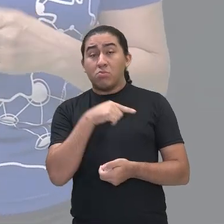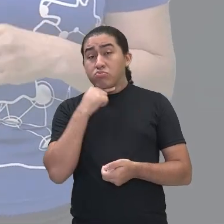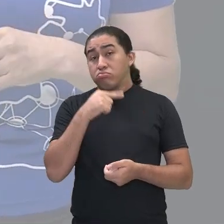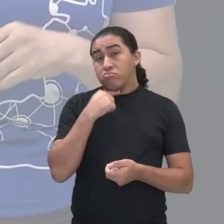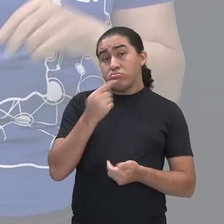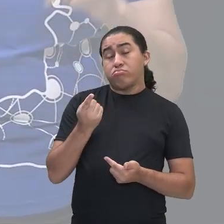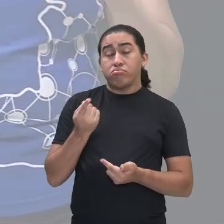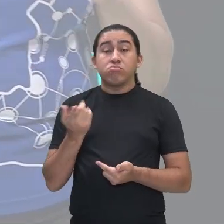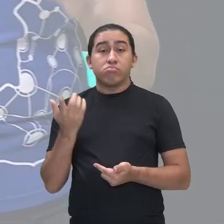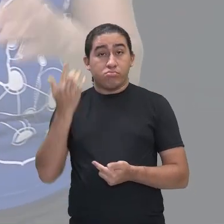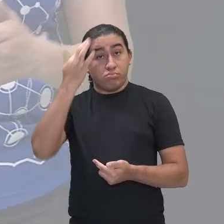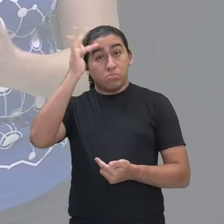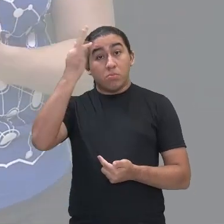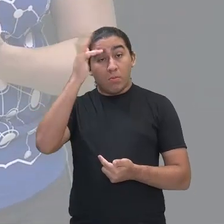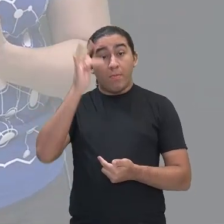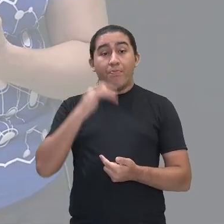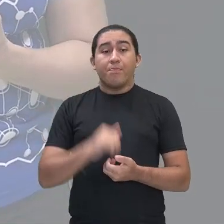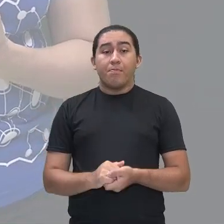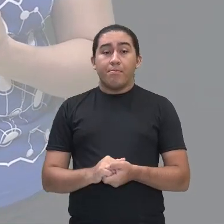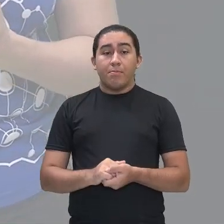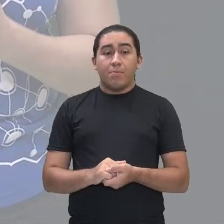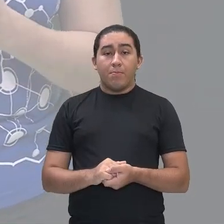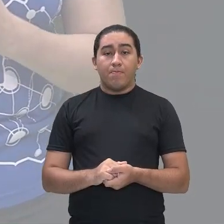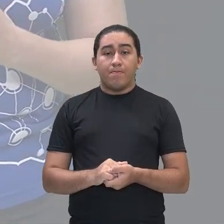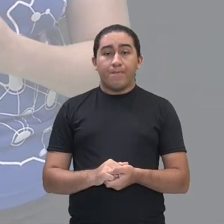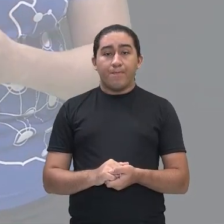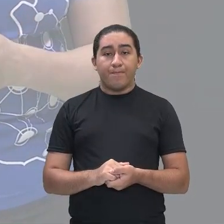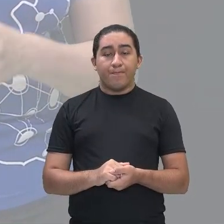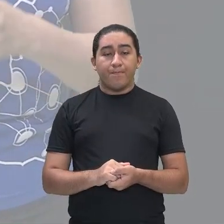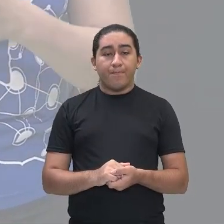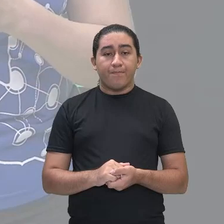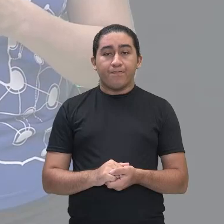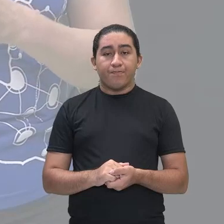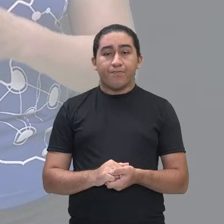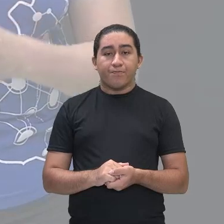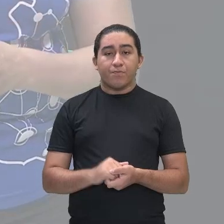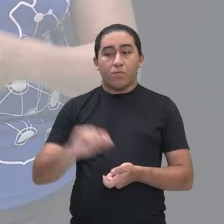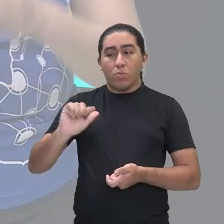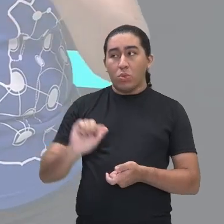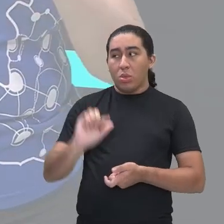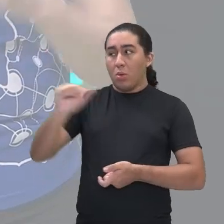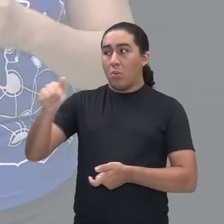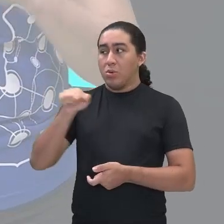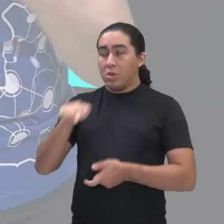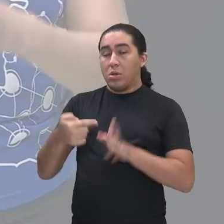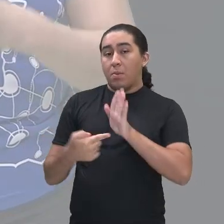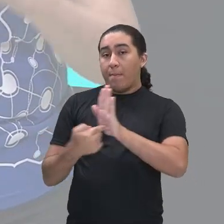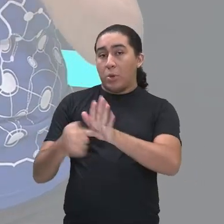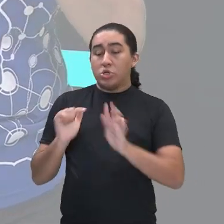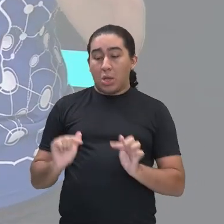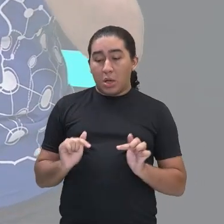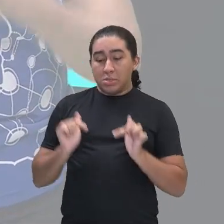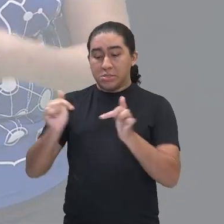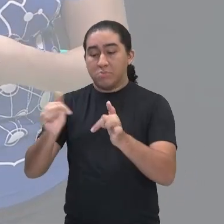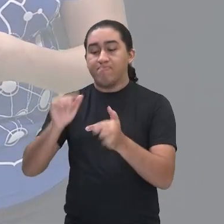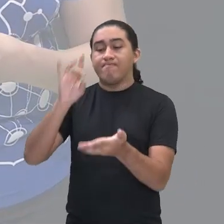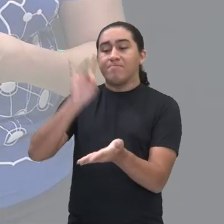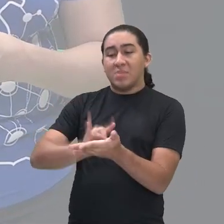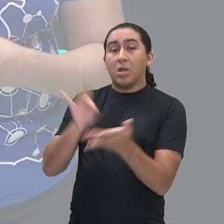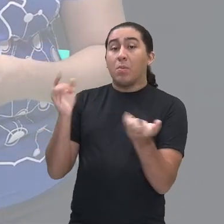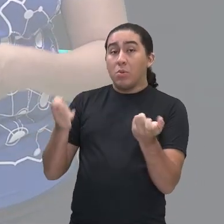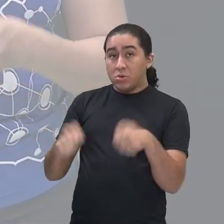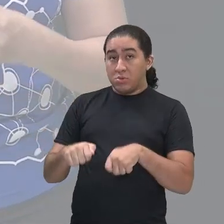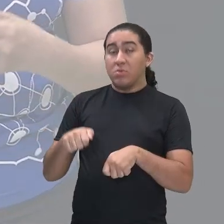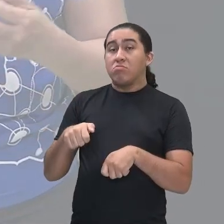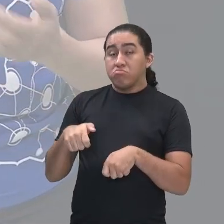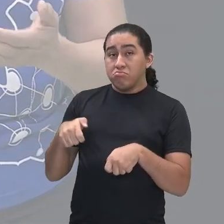Uma hipótese. E já esses versos que indicam ações e uma coisa que pode ser